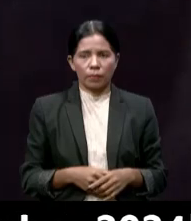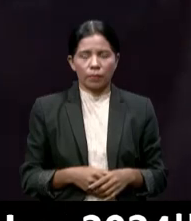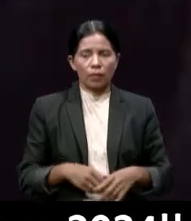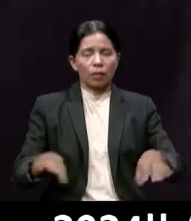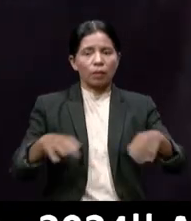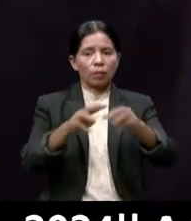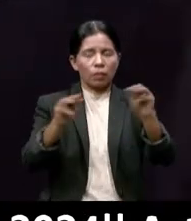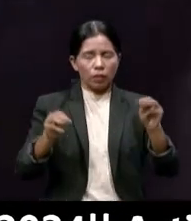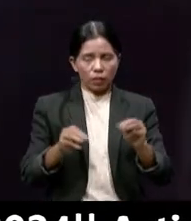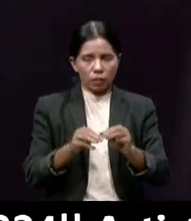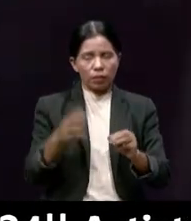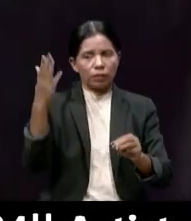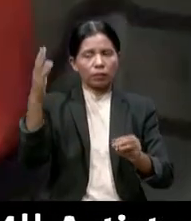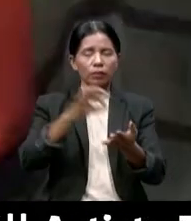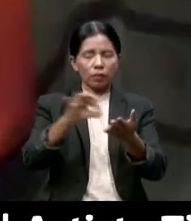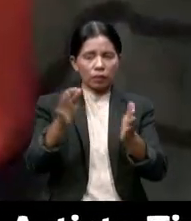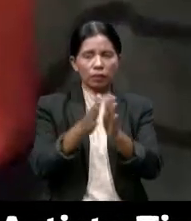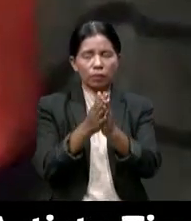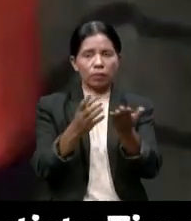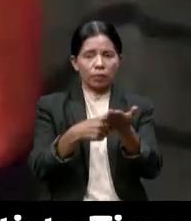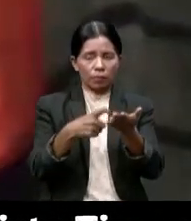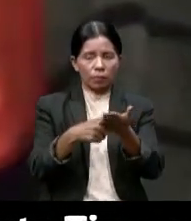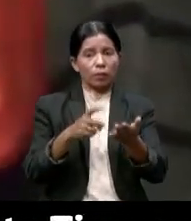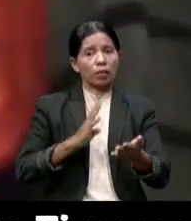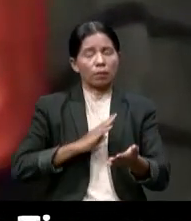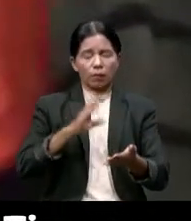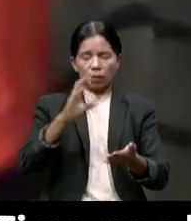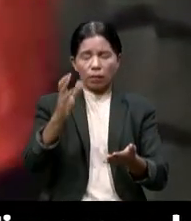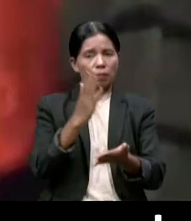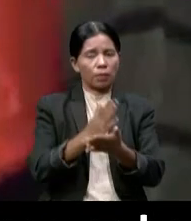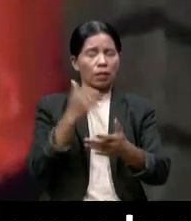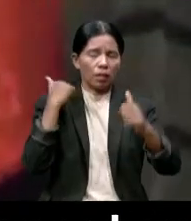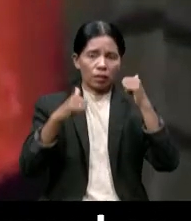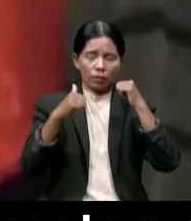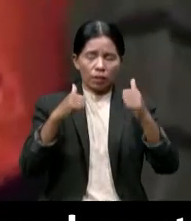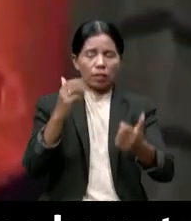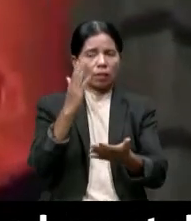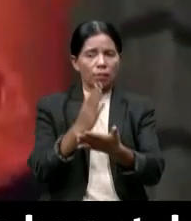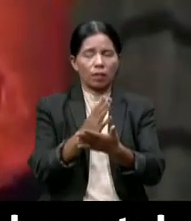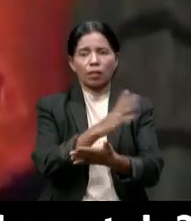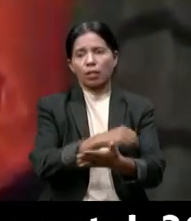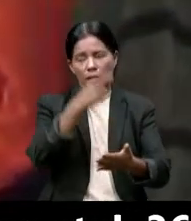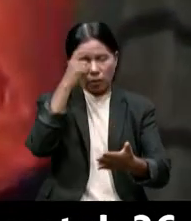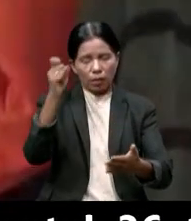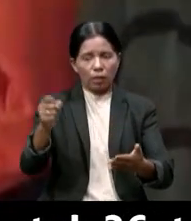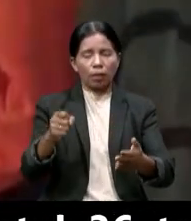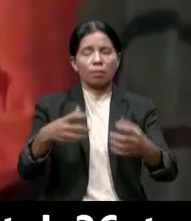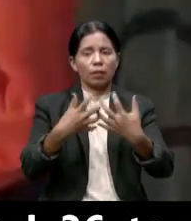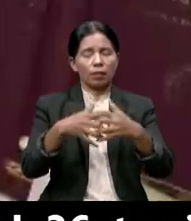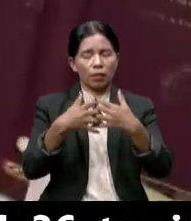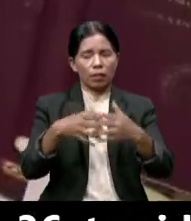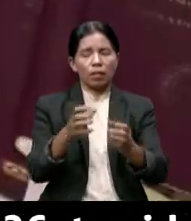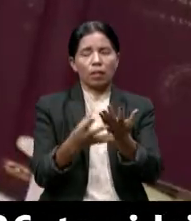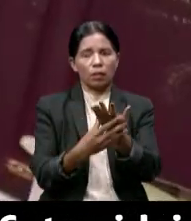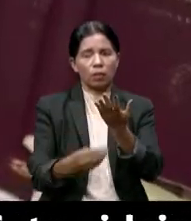Serviço Municipal Conservatório Registro Notariado Baucau dadang ne suspende atividade atendimento pasaporte basida dadang sira tama máquina impressora